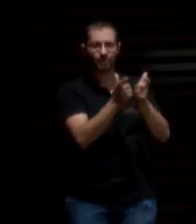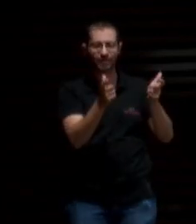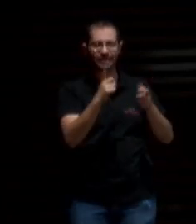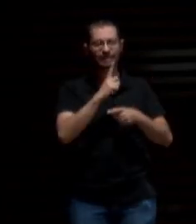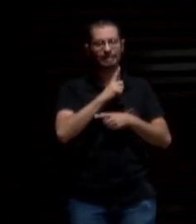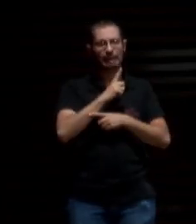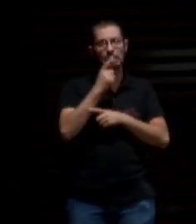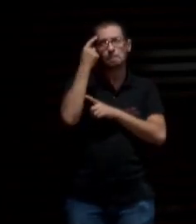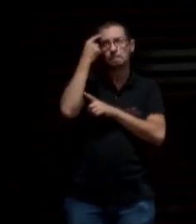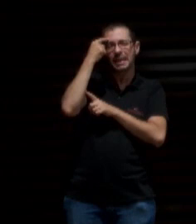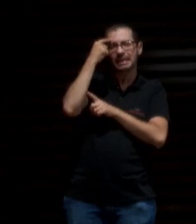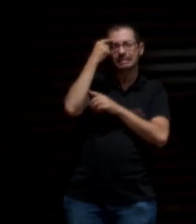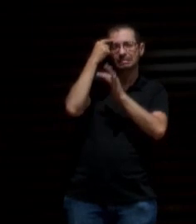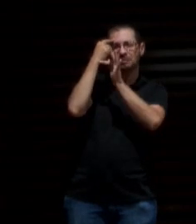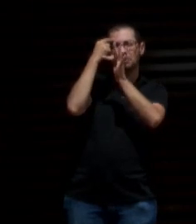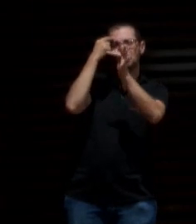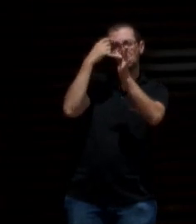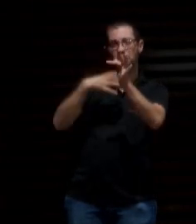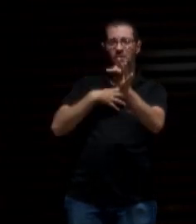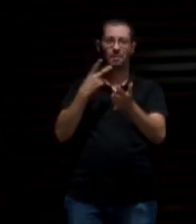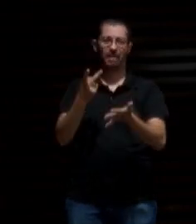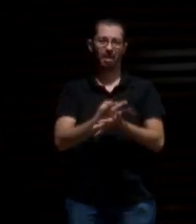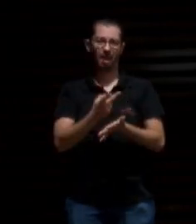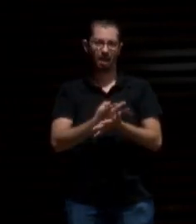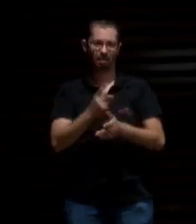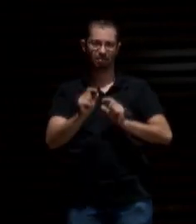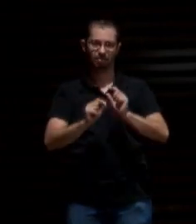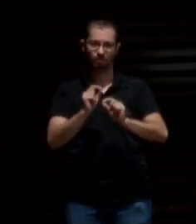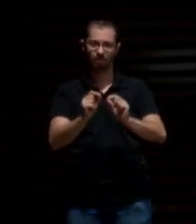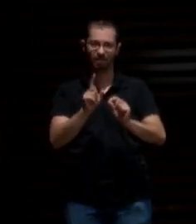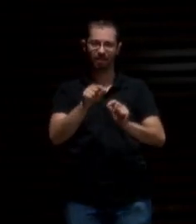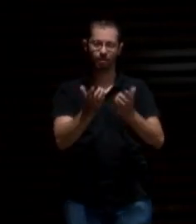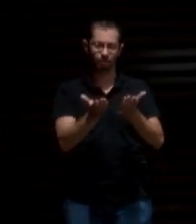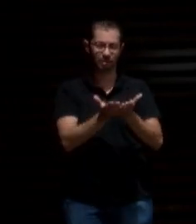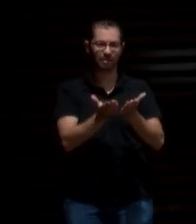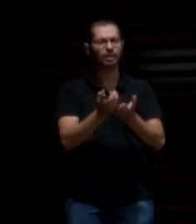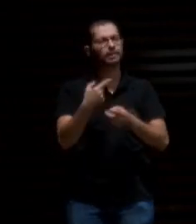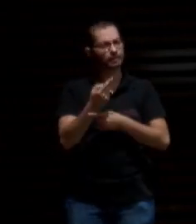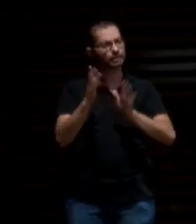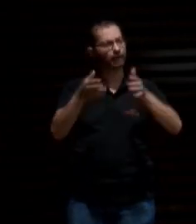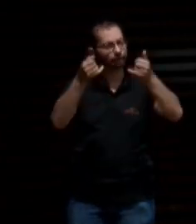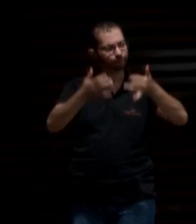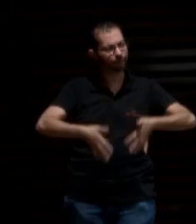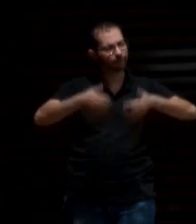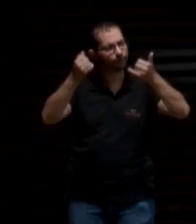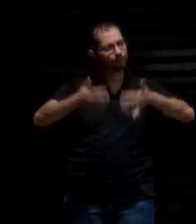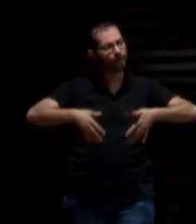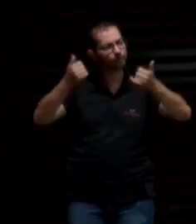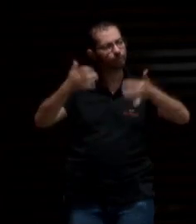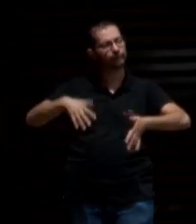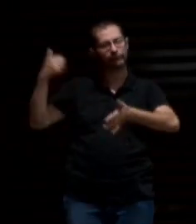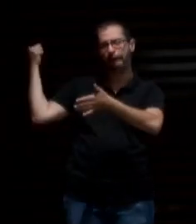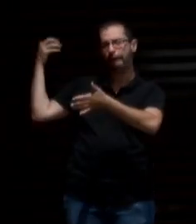que é o cristianismo. A gente vem falando aqui há muito tempo, Todos nós aqui, os pregadores, têm falado nisso. Não